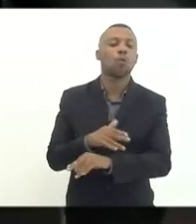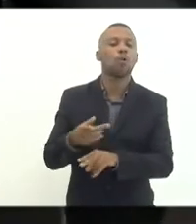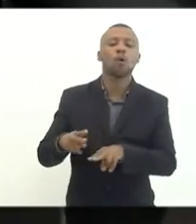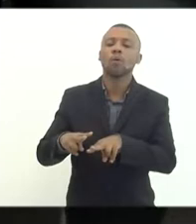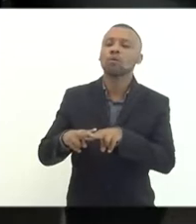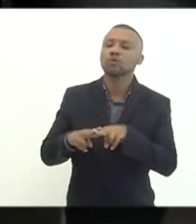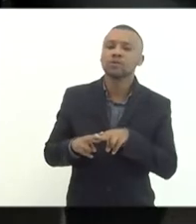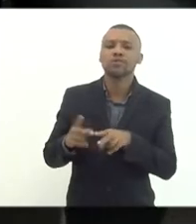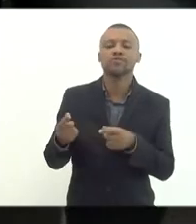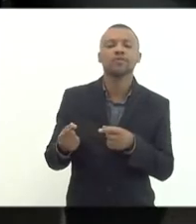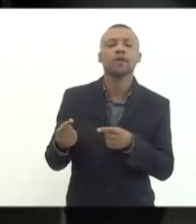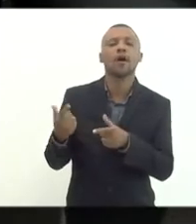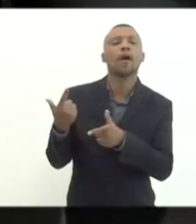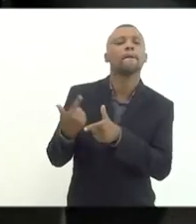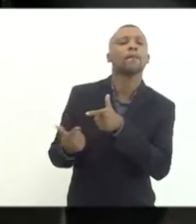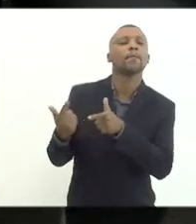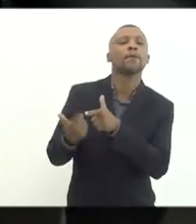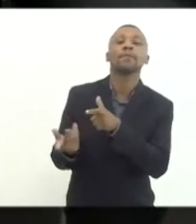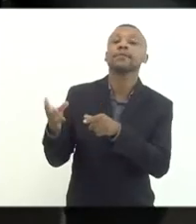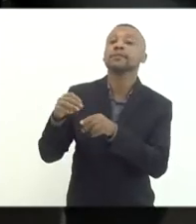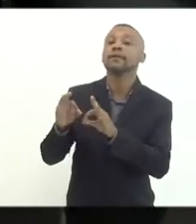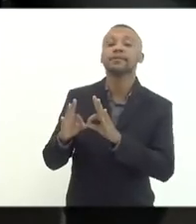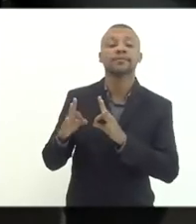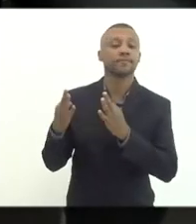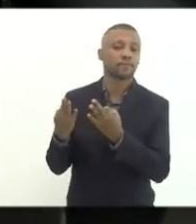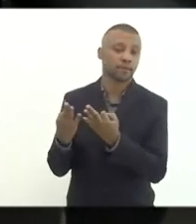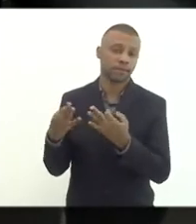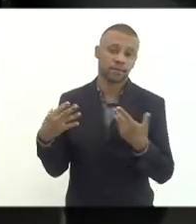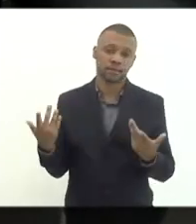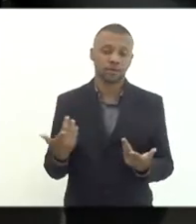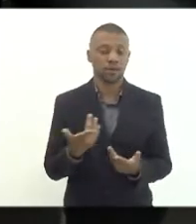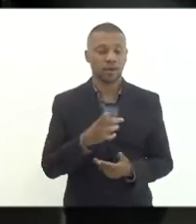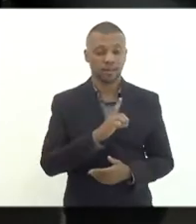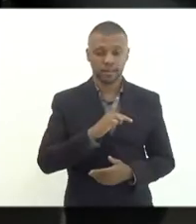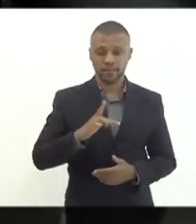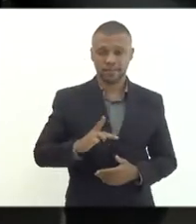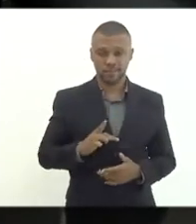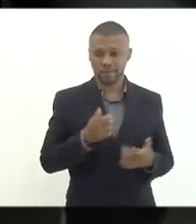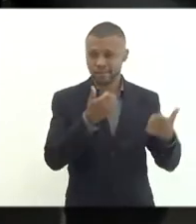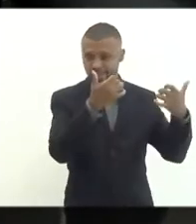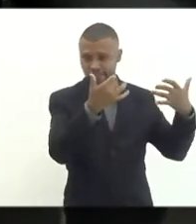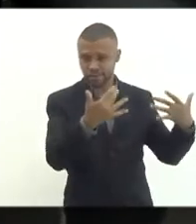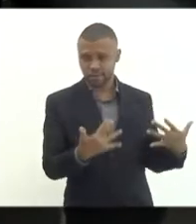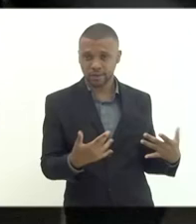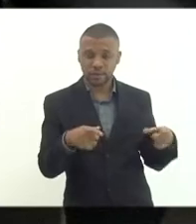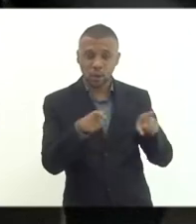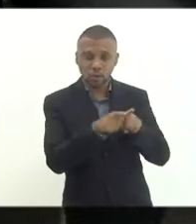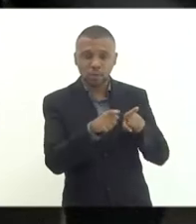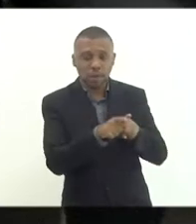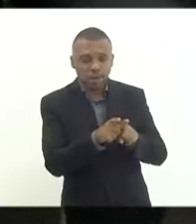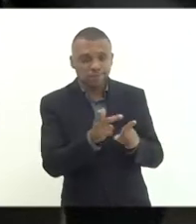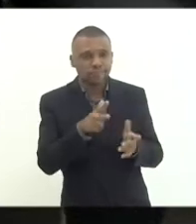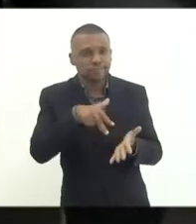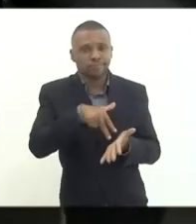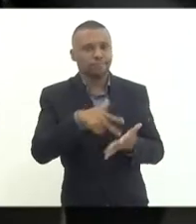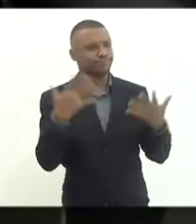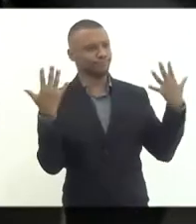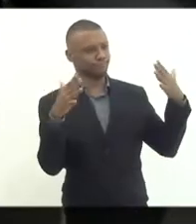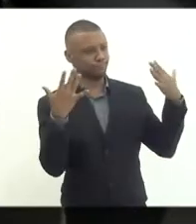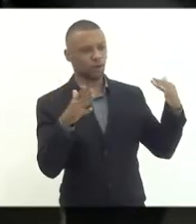familiares então assim o que a defensoria até mesmo falou e eu por dentro aplaudir de pé